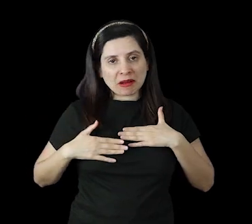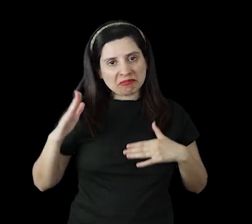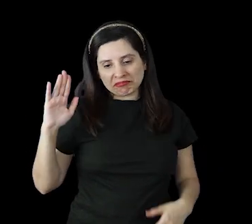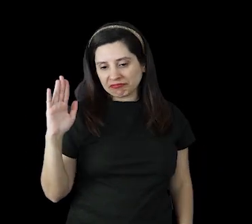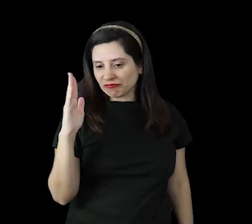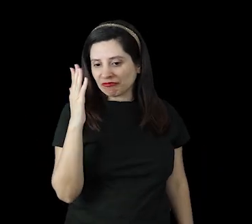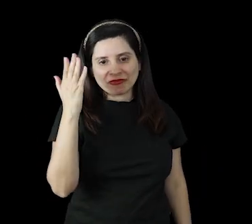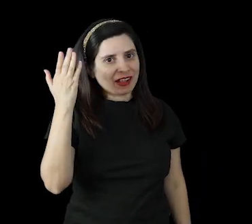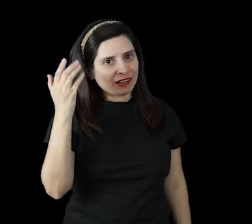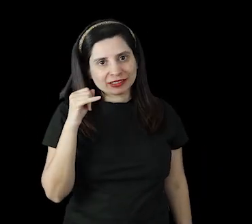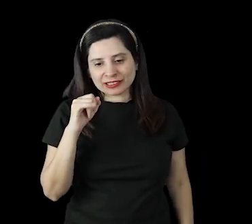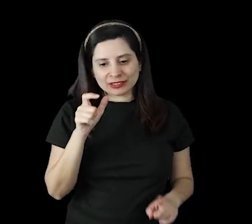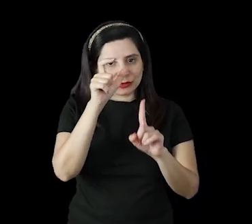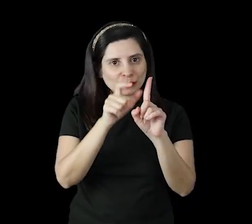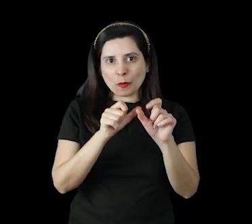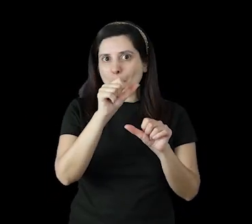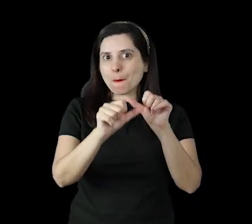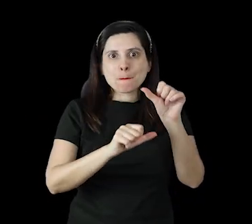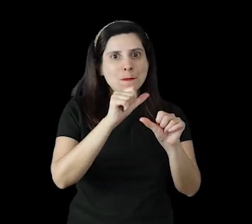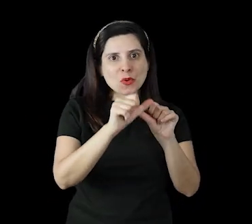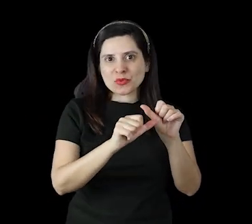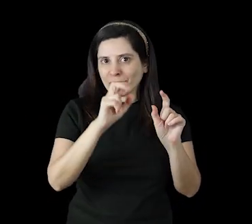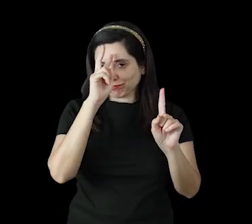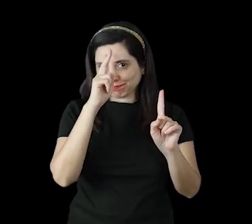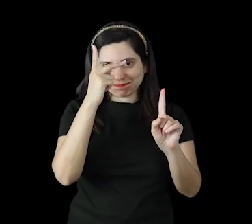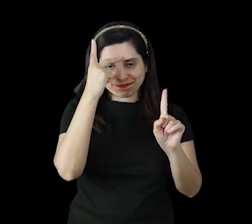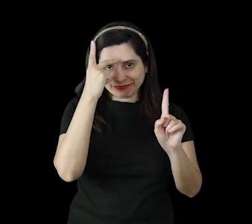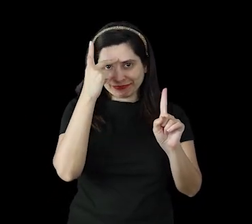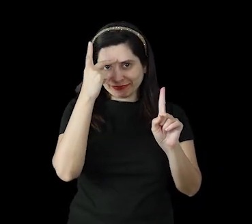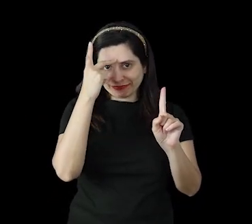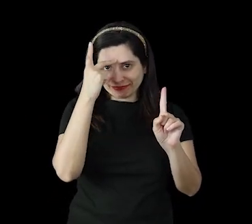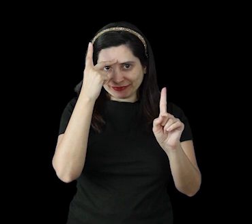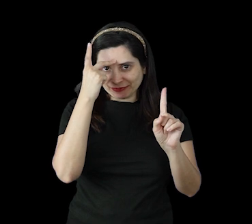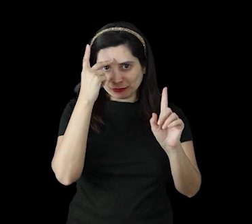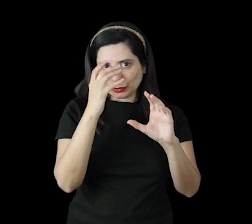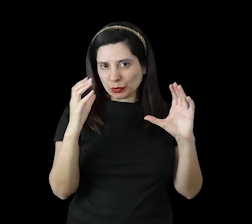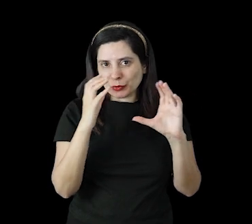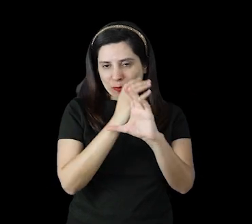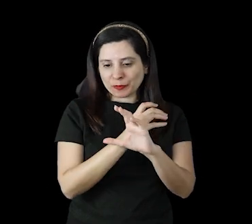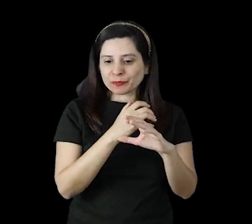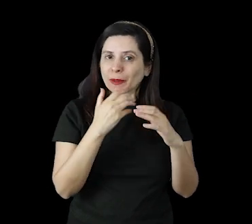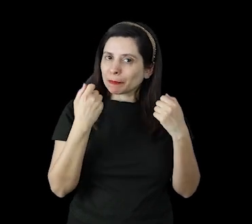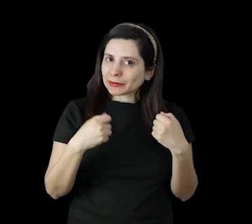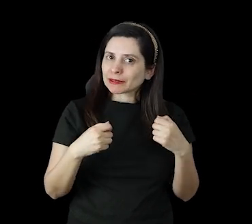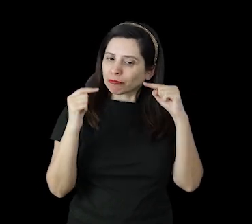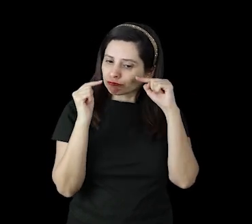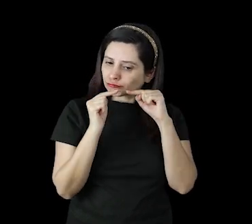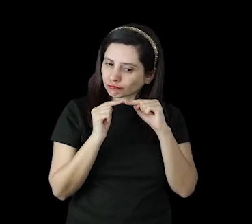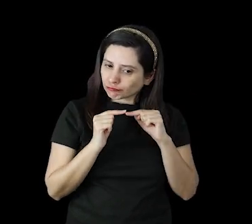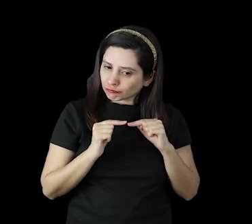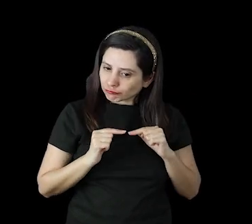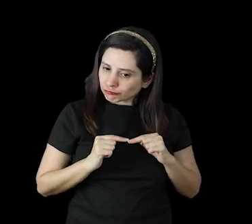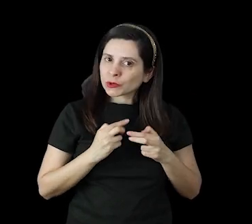falso quando um personagem muda totalmente. Então, tem que estar alinhado, né, com